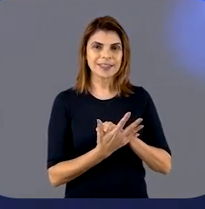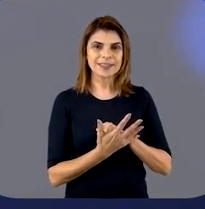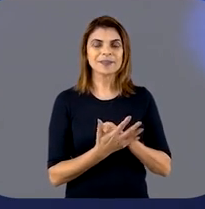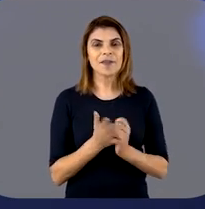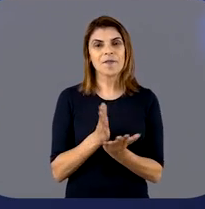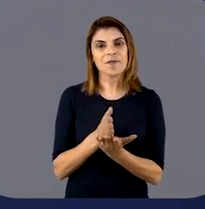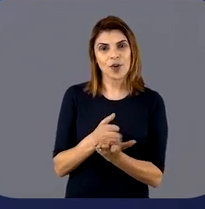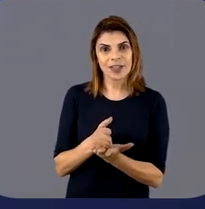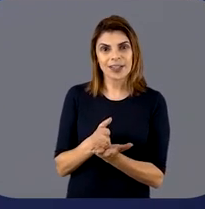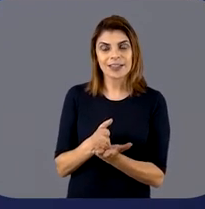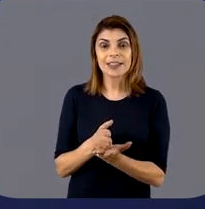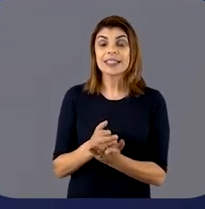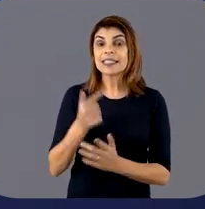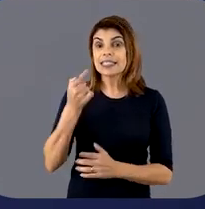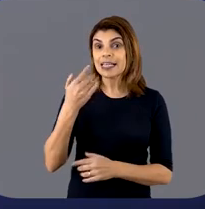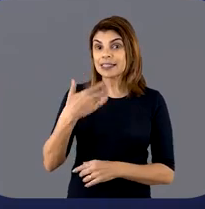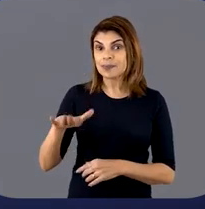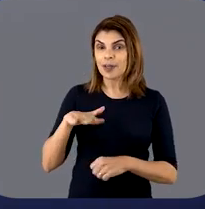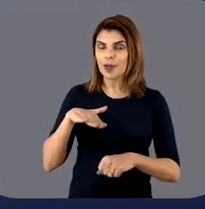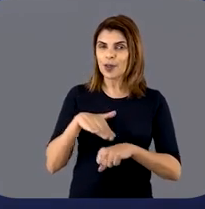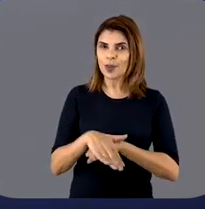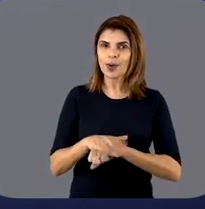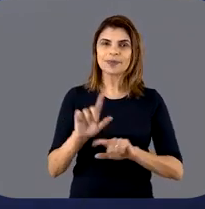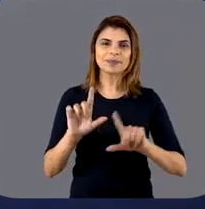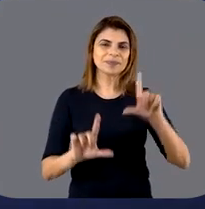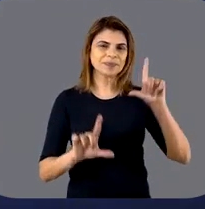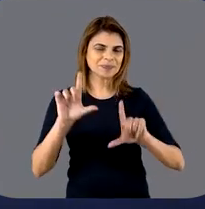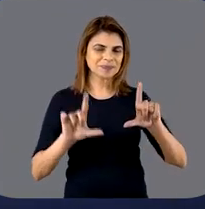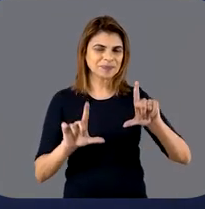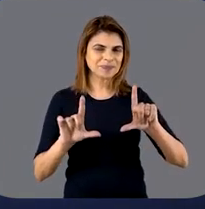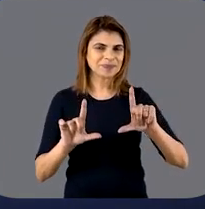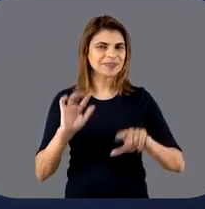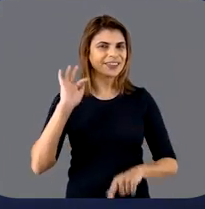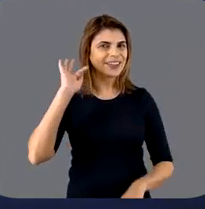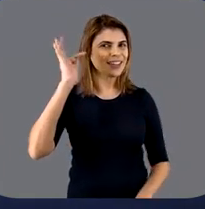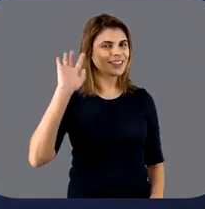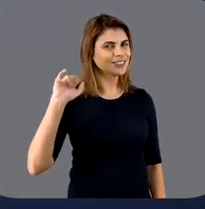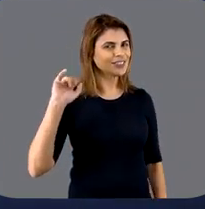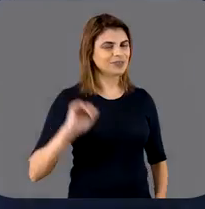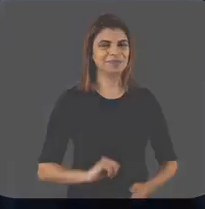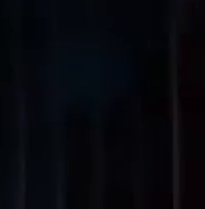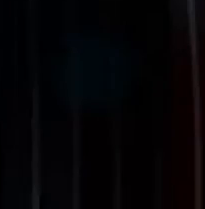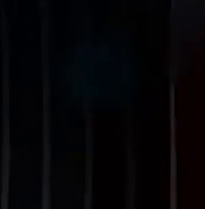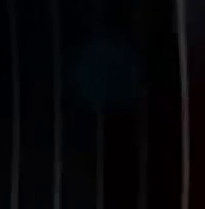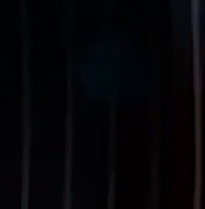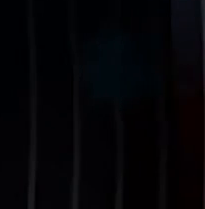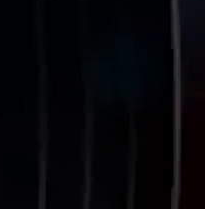fronteiras. E às 19h30, a gente espera na TV. Até lá, tchau, tchau.